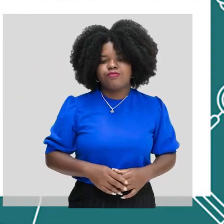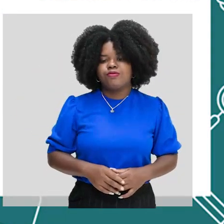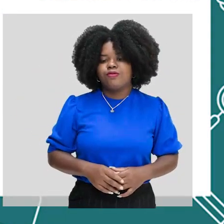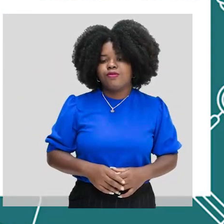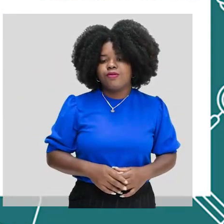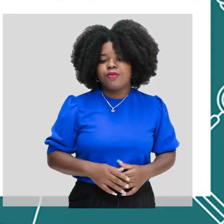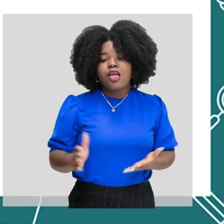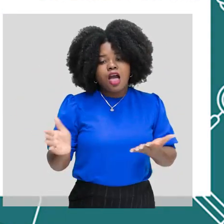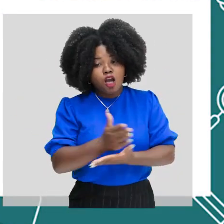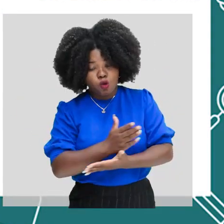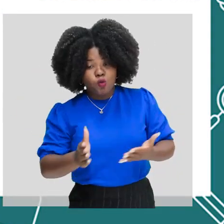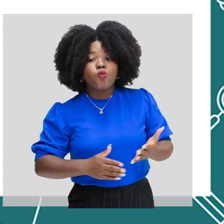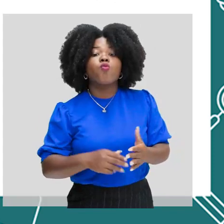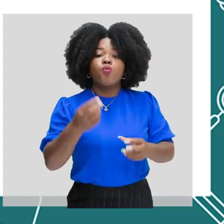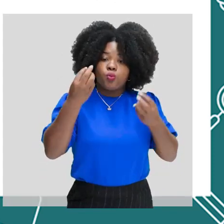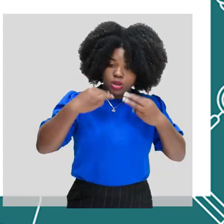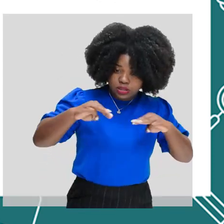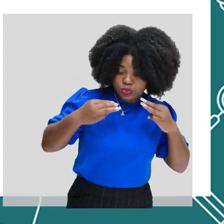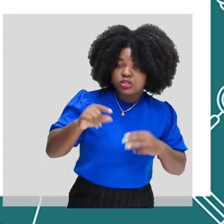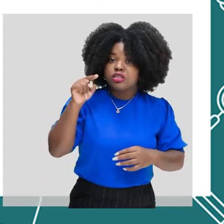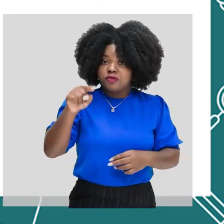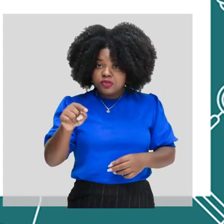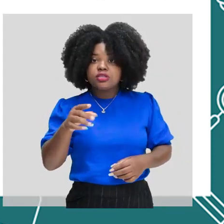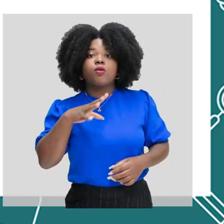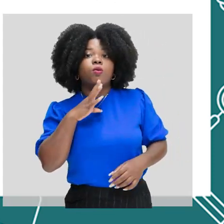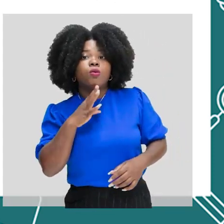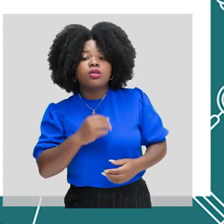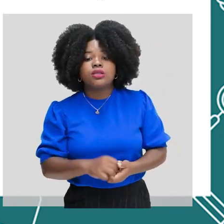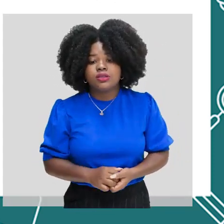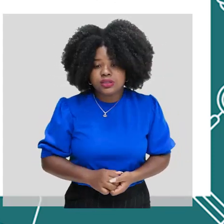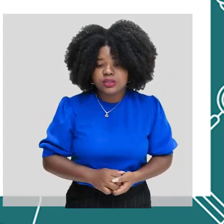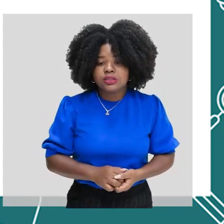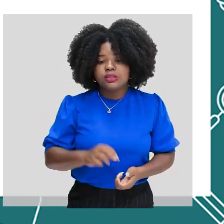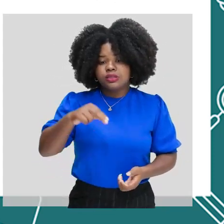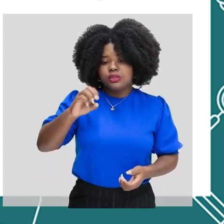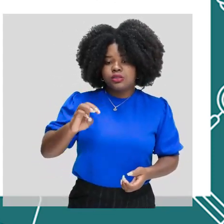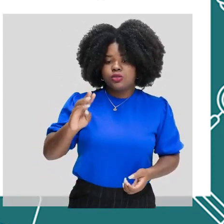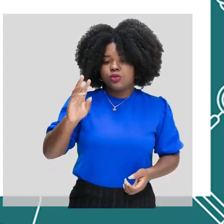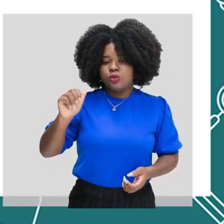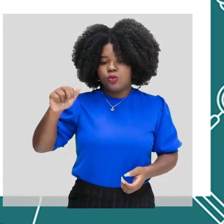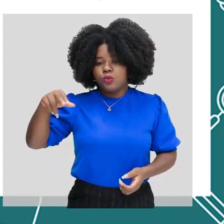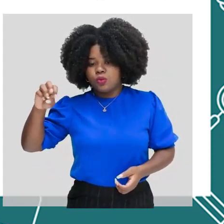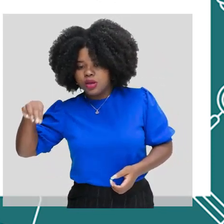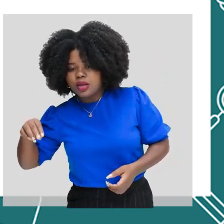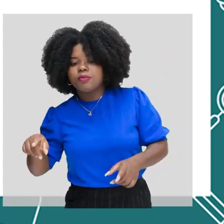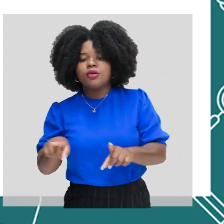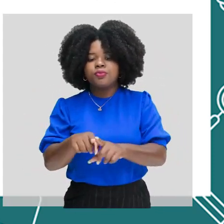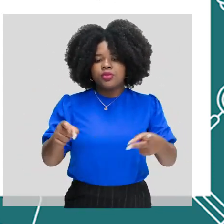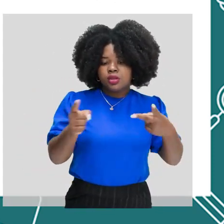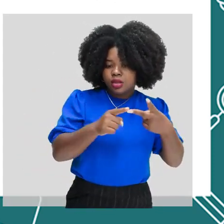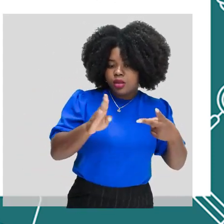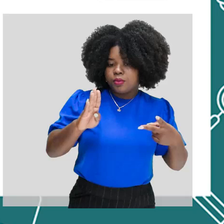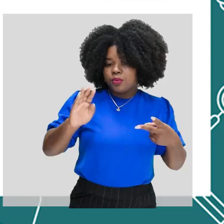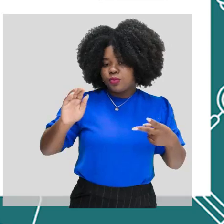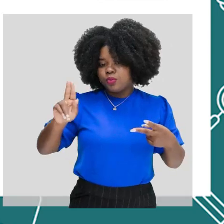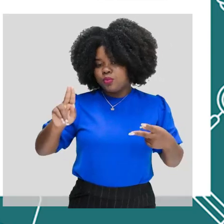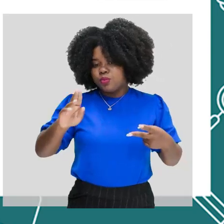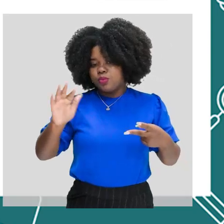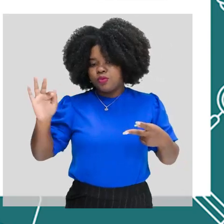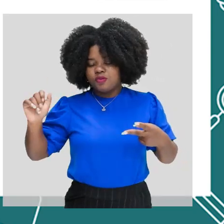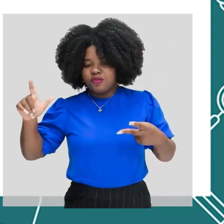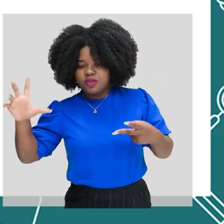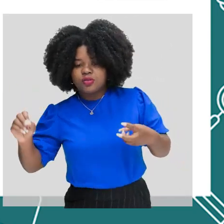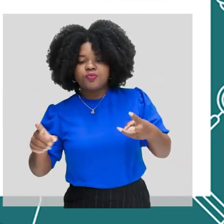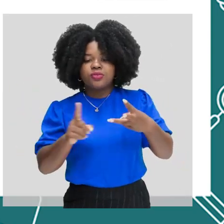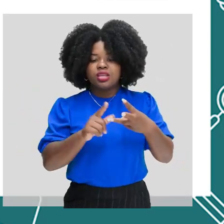muito conhecidas, que vocês provavelmente já ouviram falar, nós temos No Woman, No Cry, Buffalo Soldier, Get Up,